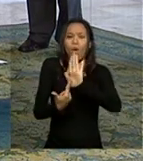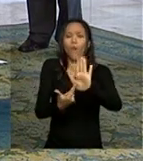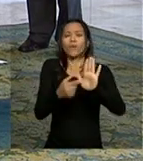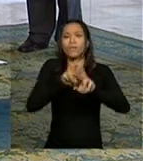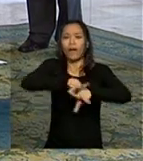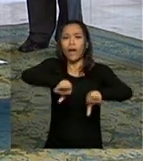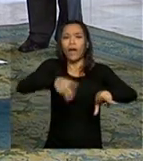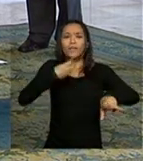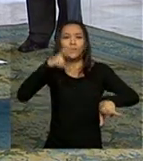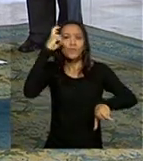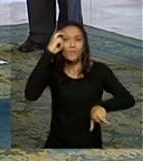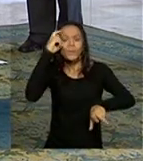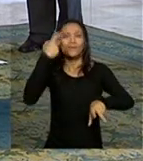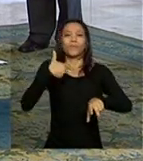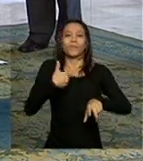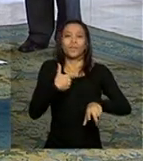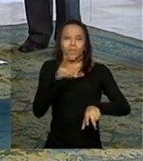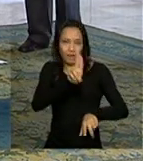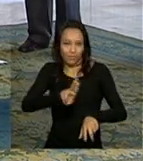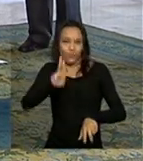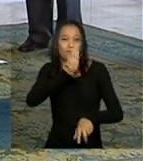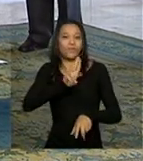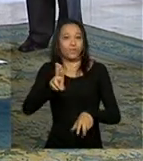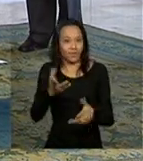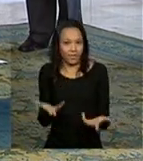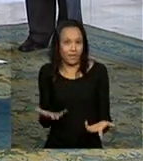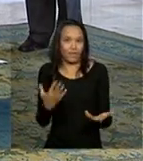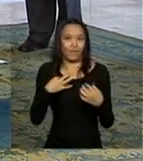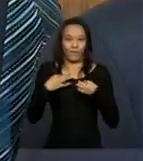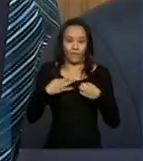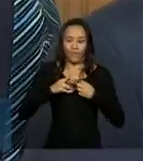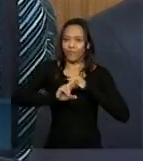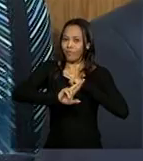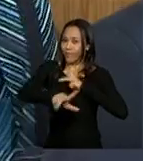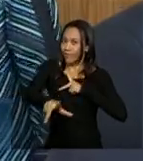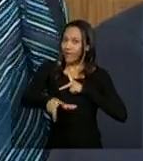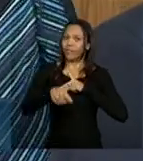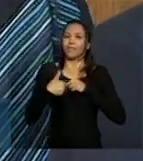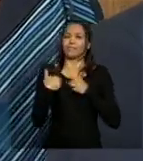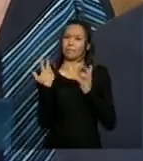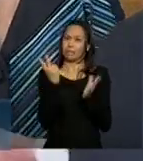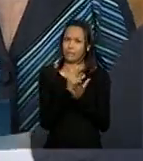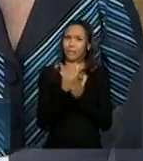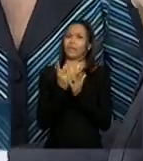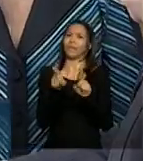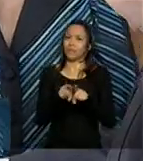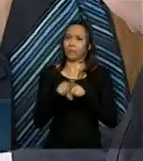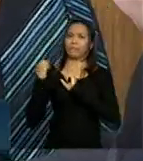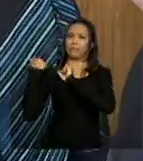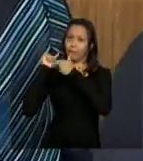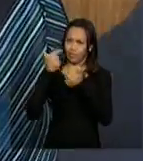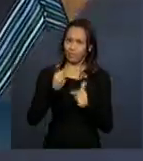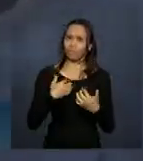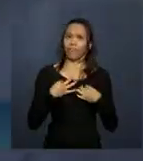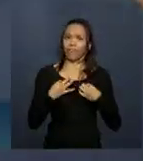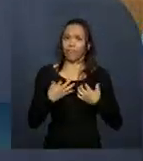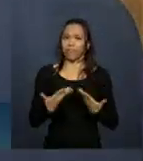devido aí ao uso por alguns diplomatas de trajes tradicionais.